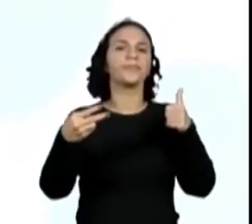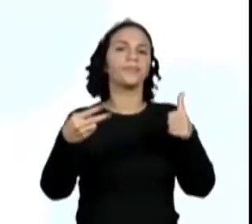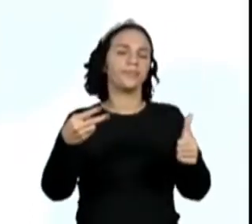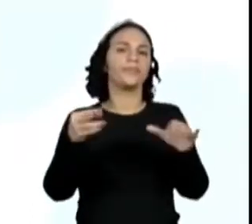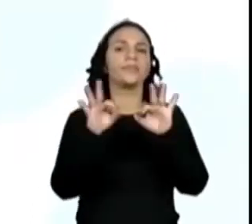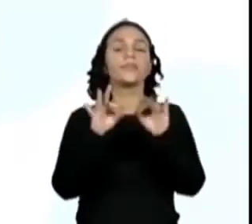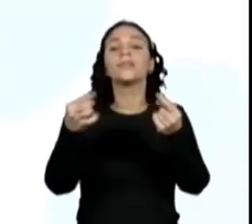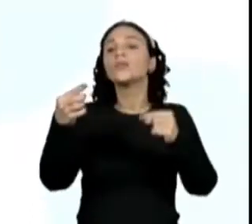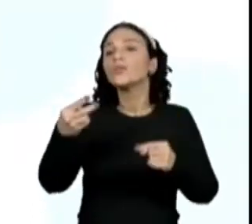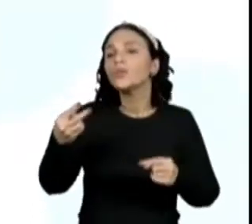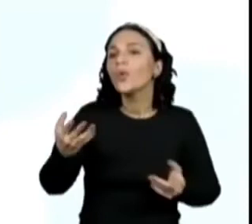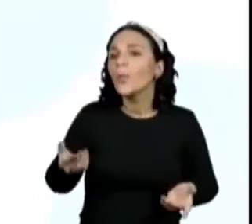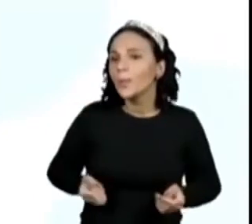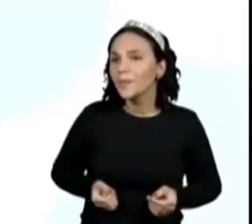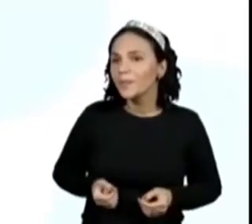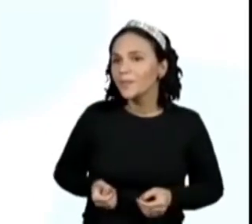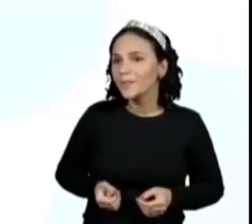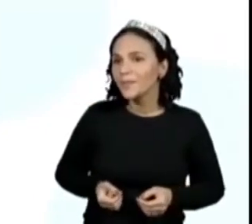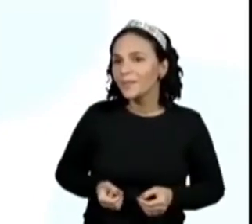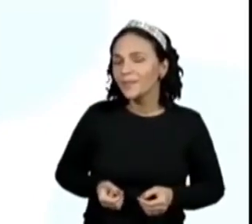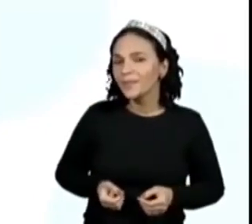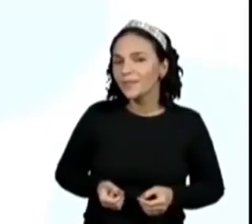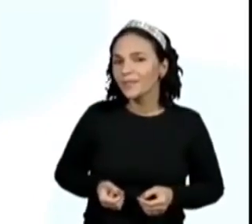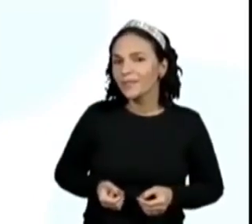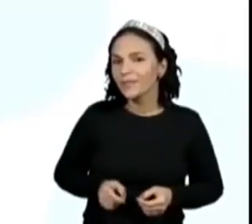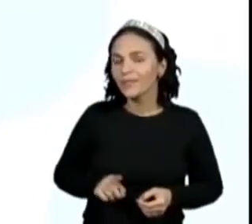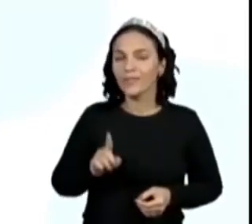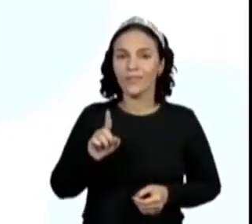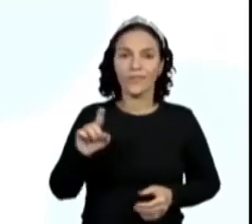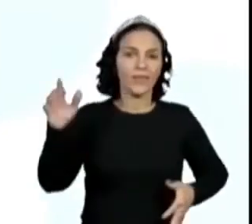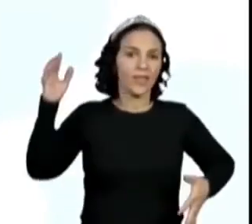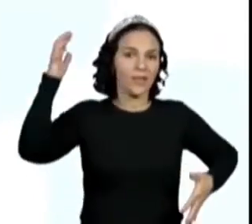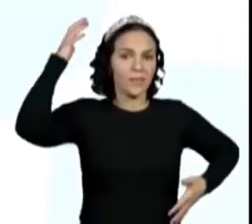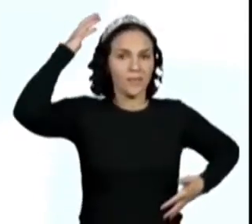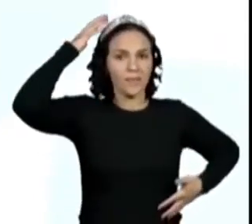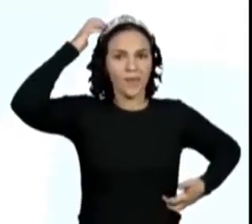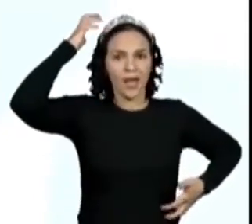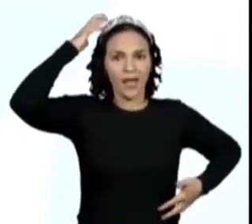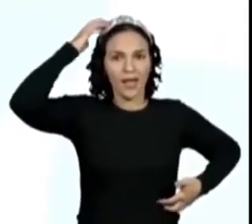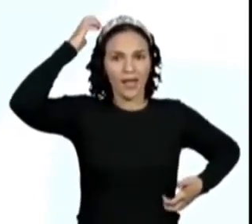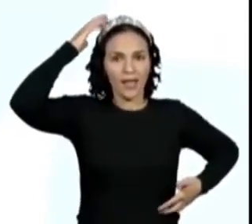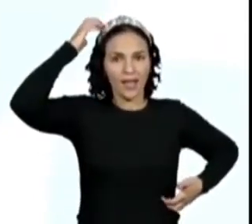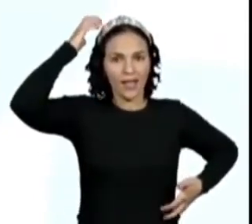primeiro verso. Qual que é o segundo verso? Macaca Sofia.